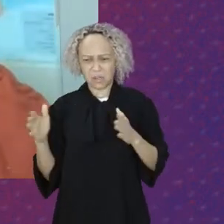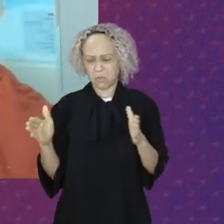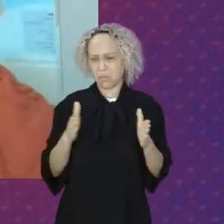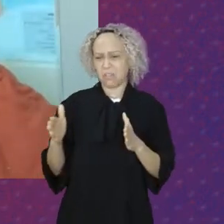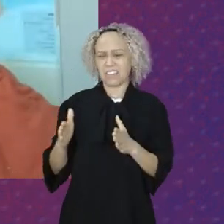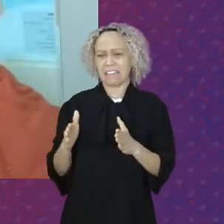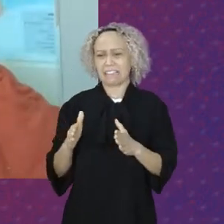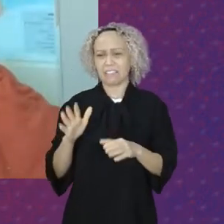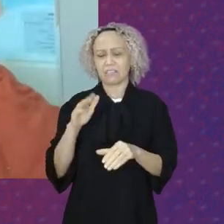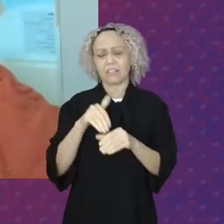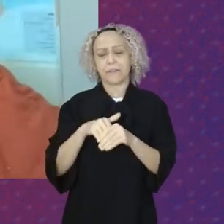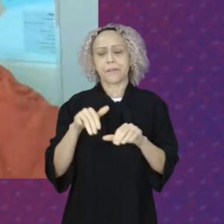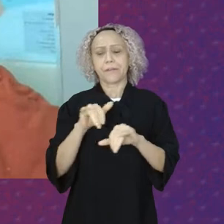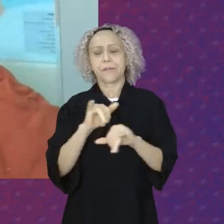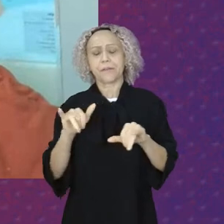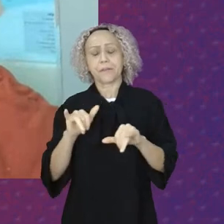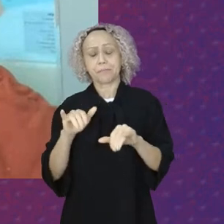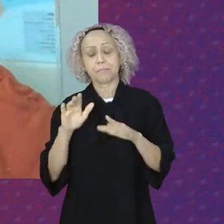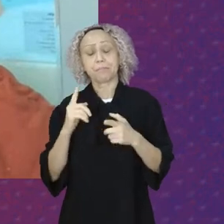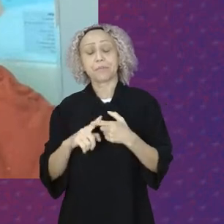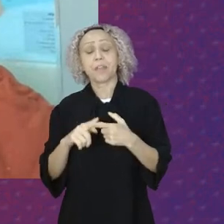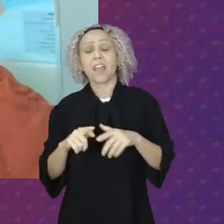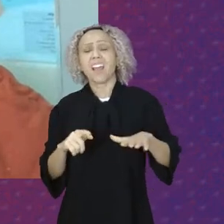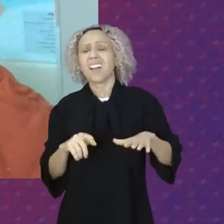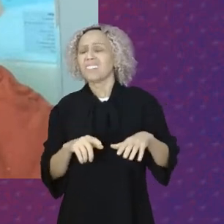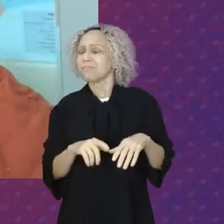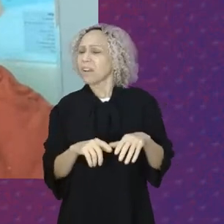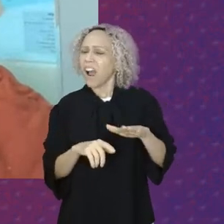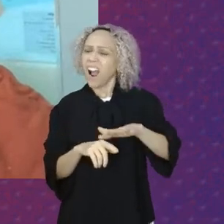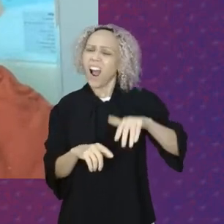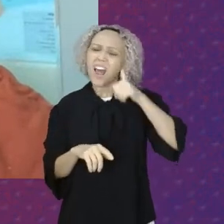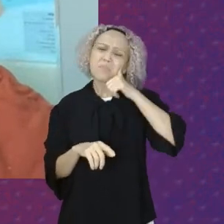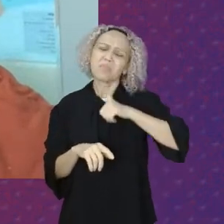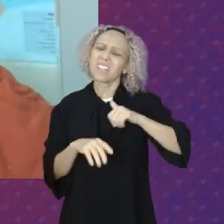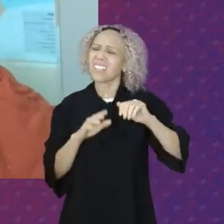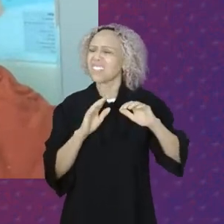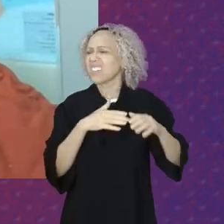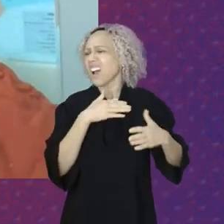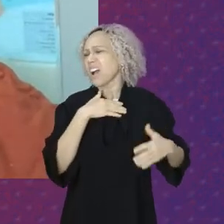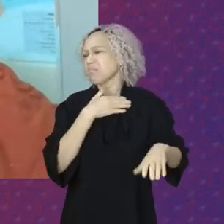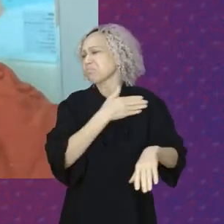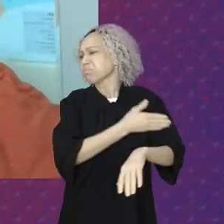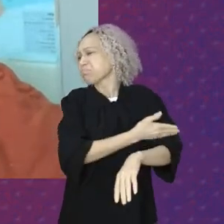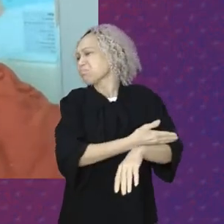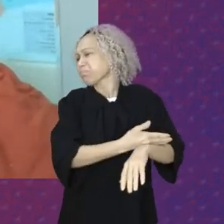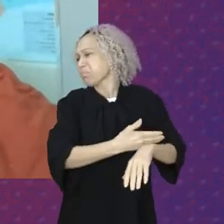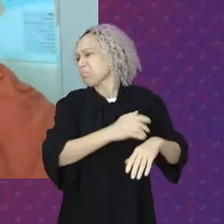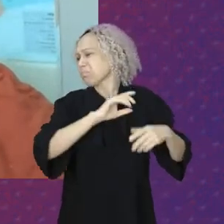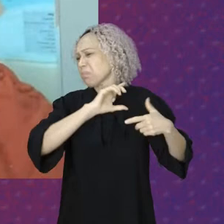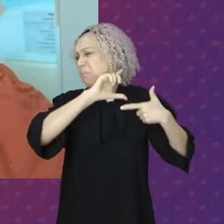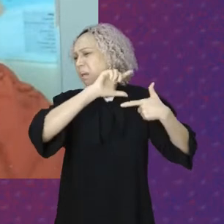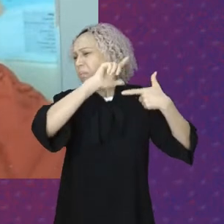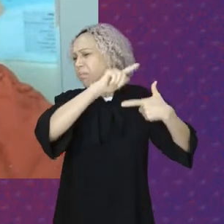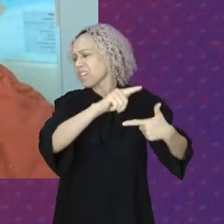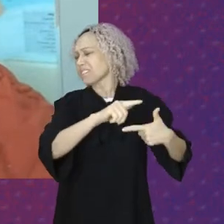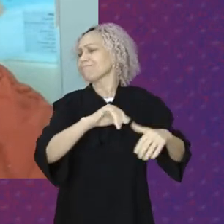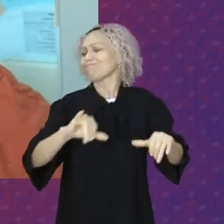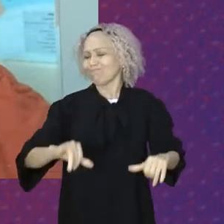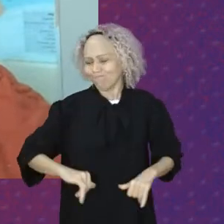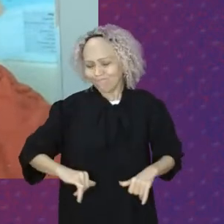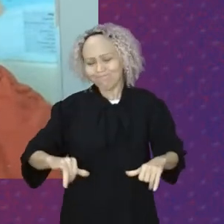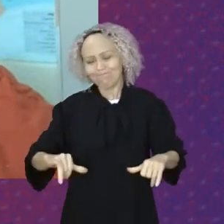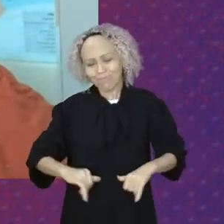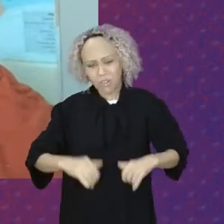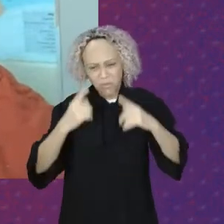mas o questionamento de uma mulher grávida num processo eleitoral, ele é muito grande. E eu respondia com muita tranquilidade, eu